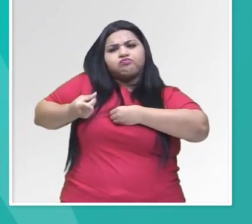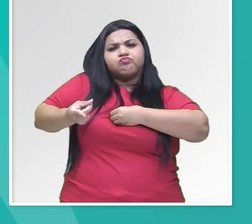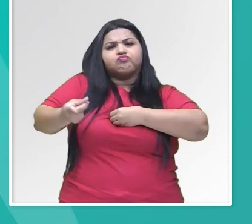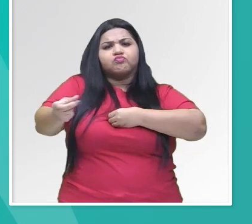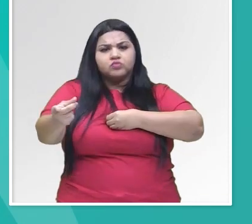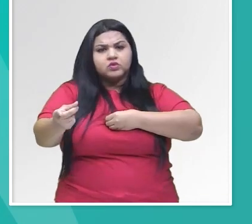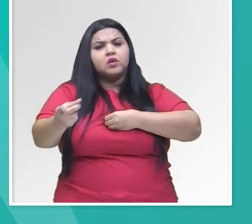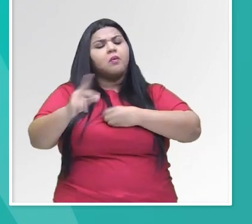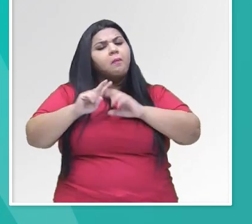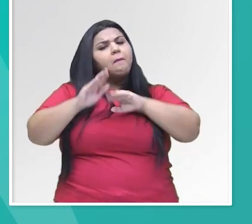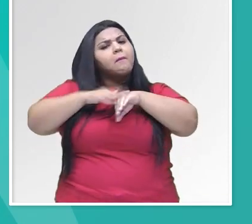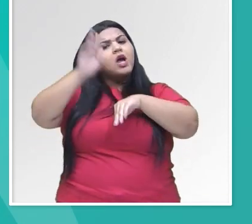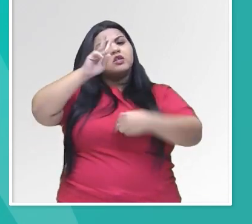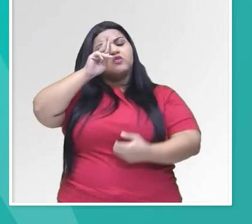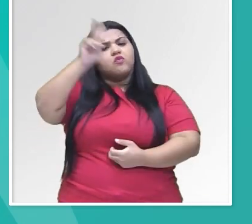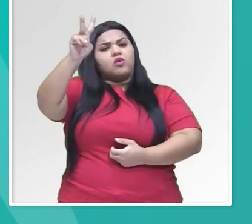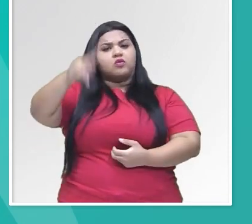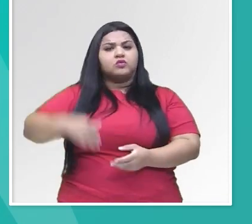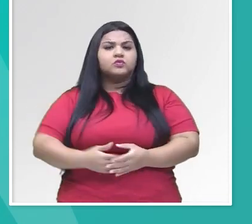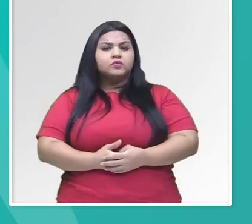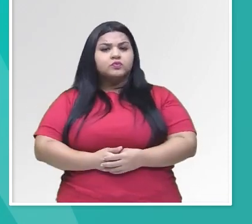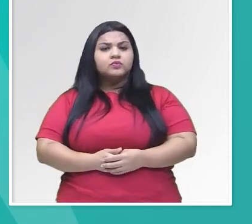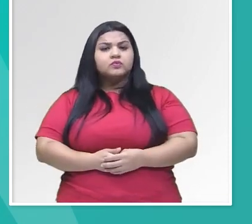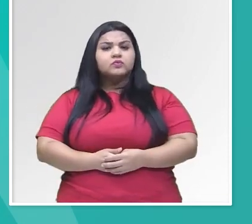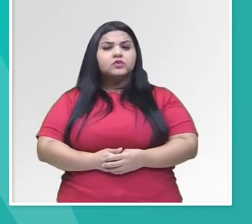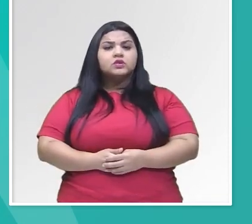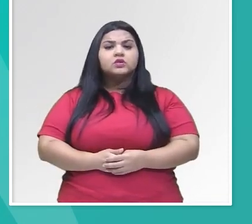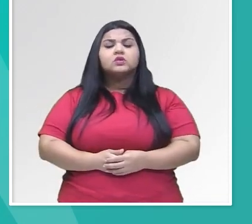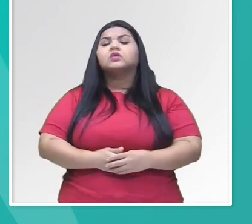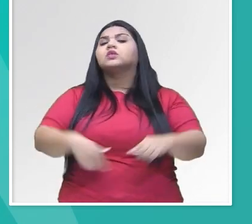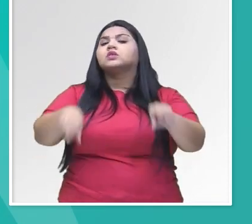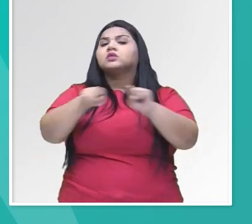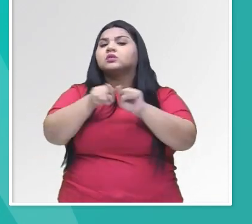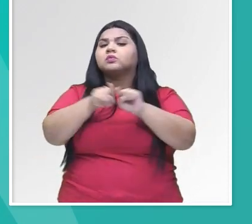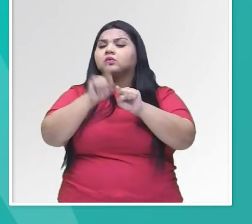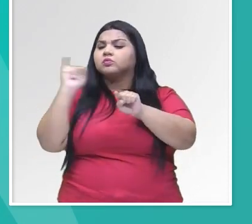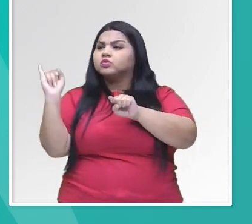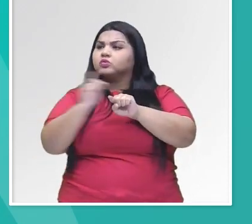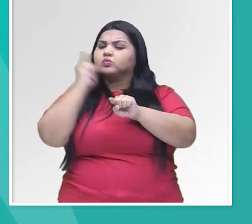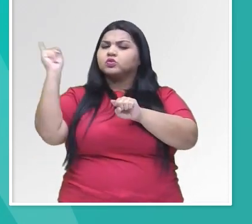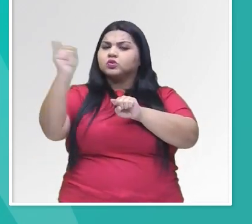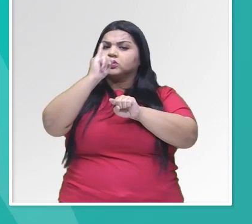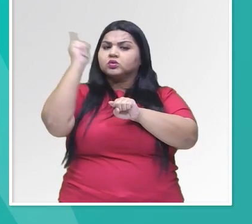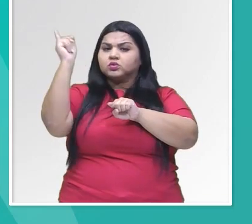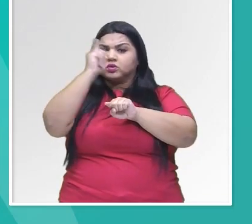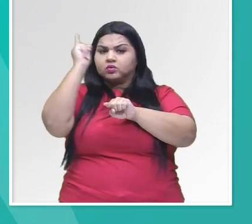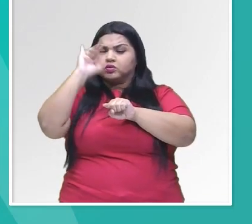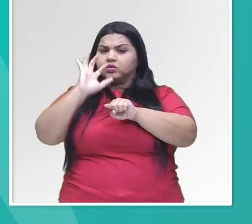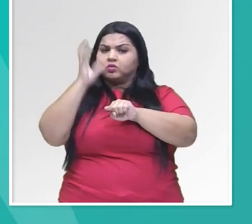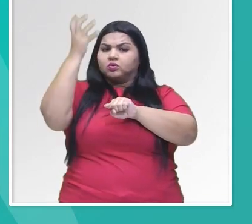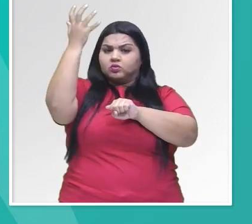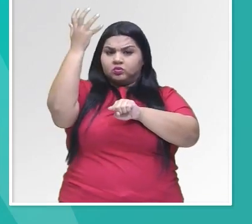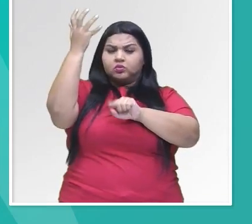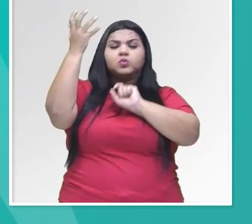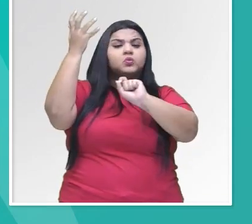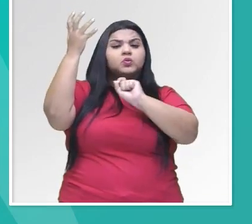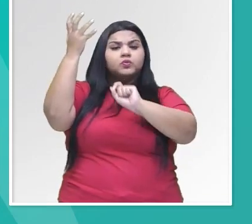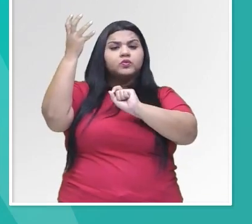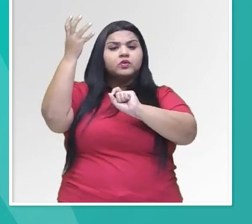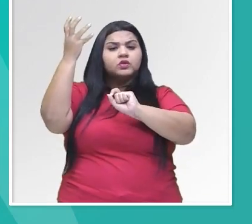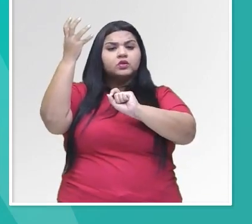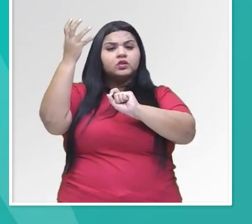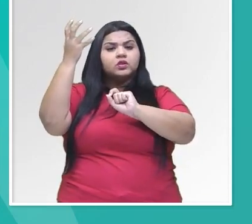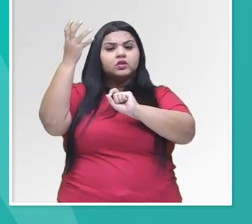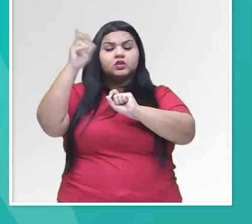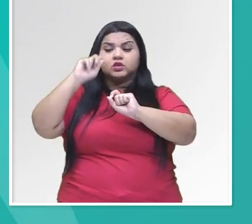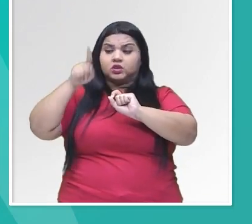acentuada, convivendo conosco. E há uma coisa muito importante aí, pessoal, um fato muito importante. Desde